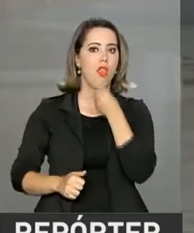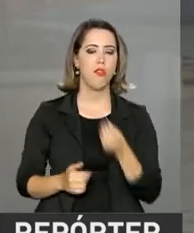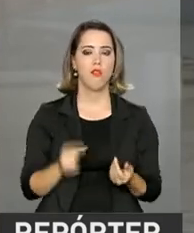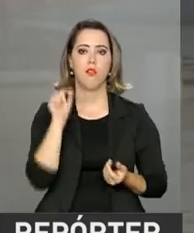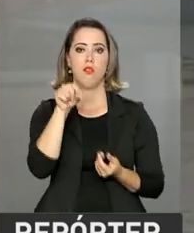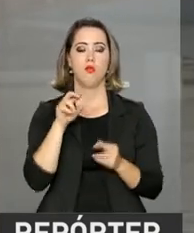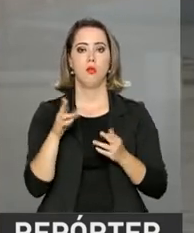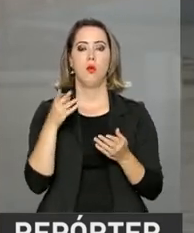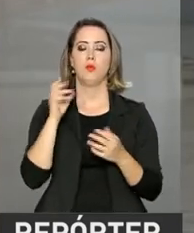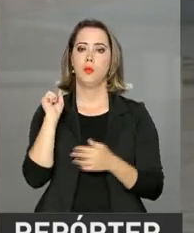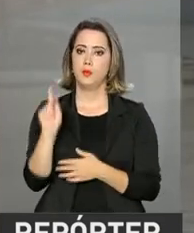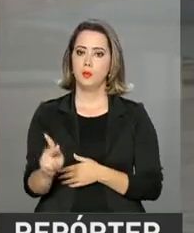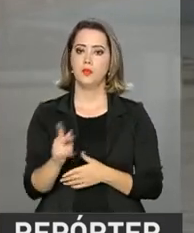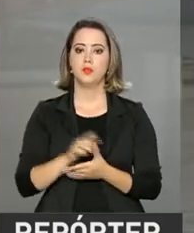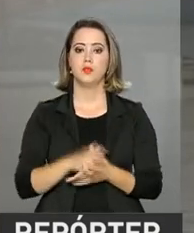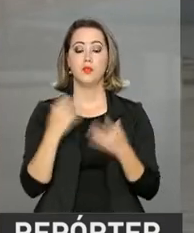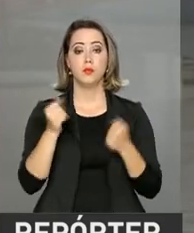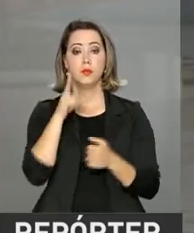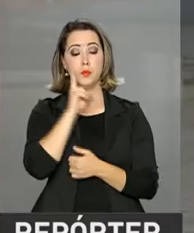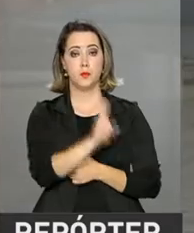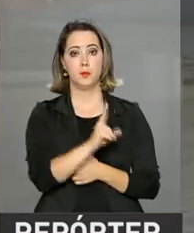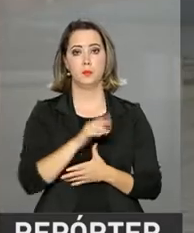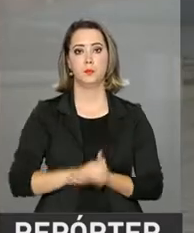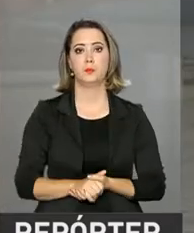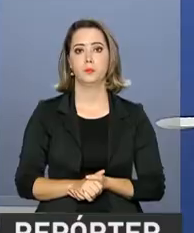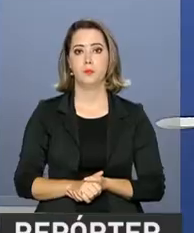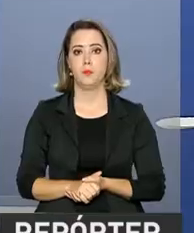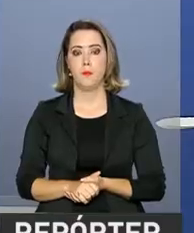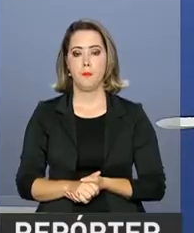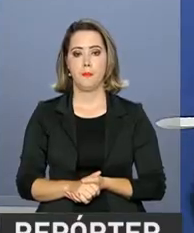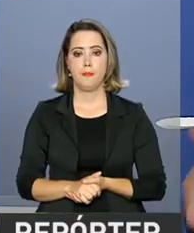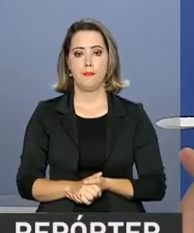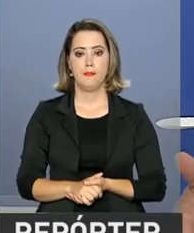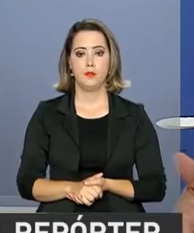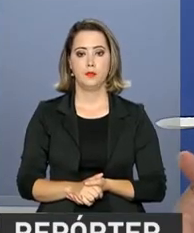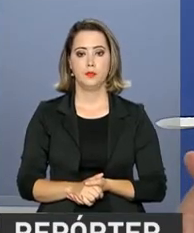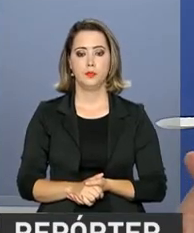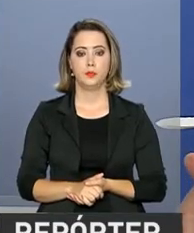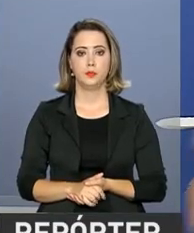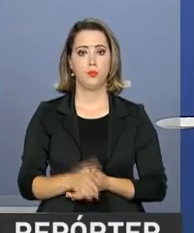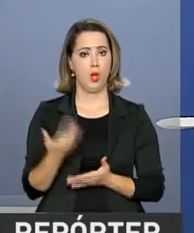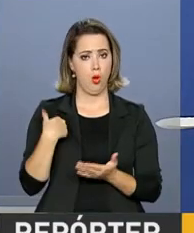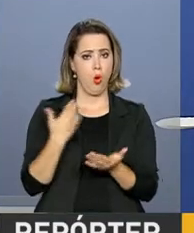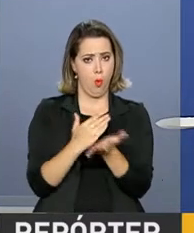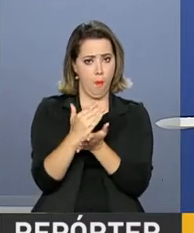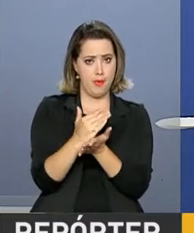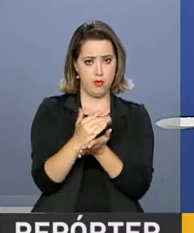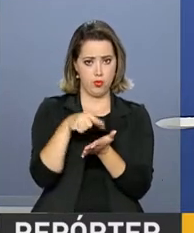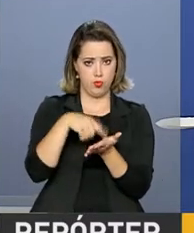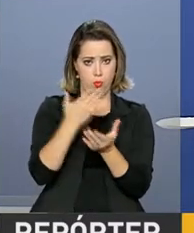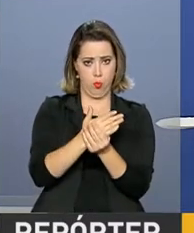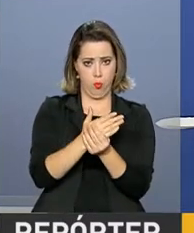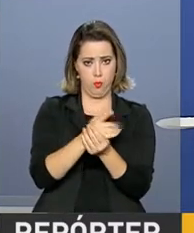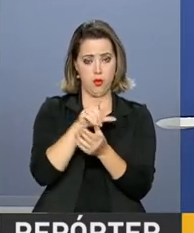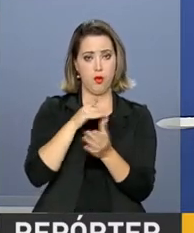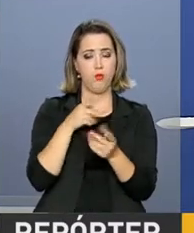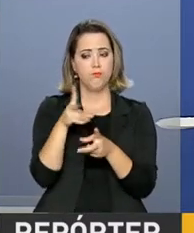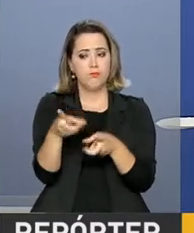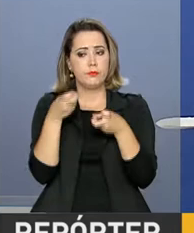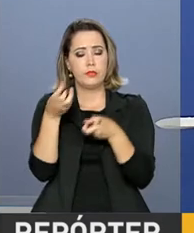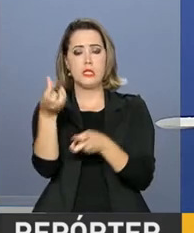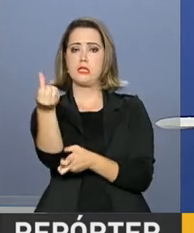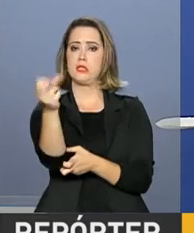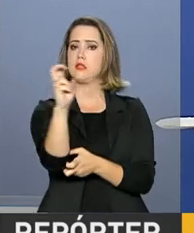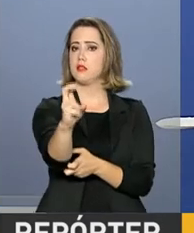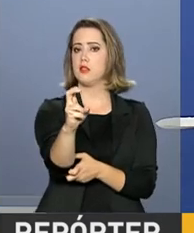se aposentarem vamos um vídeo aspecto original previa 65